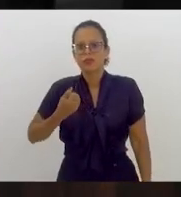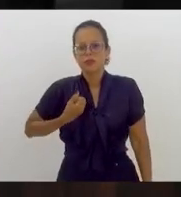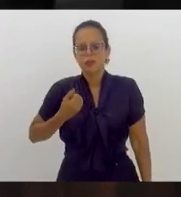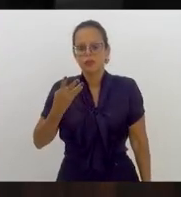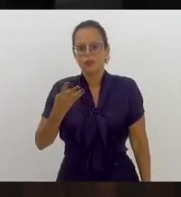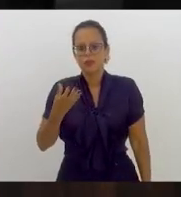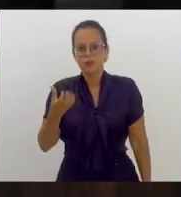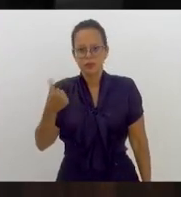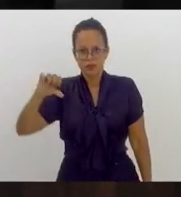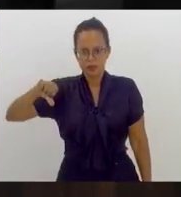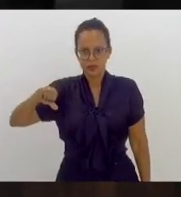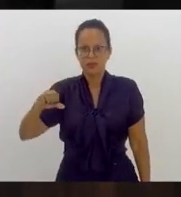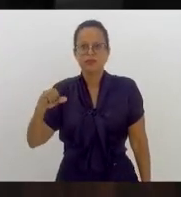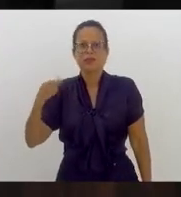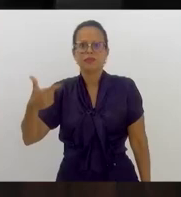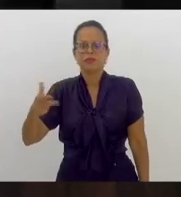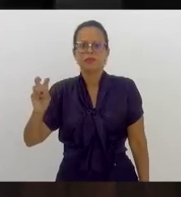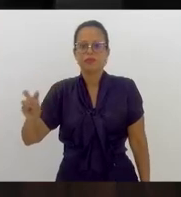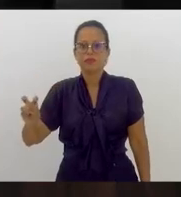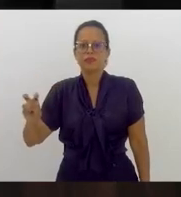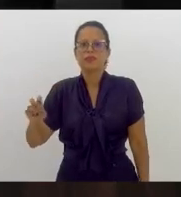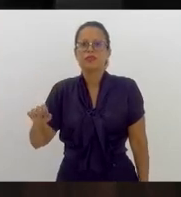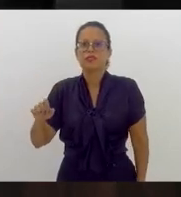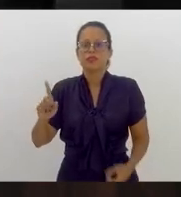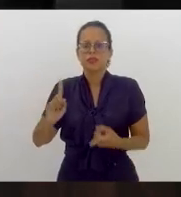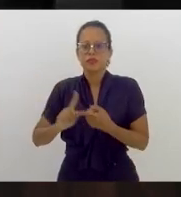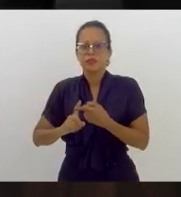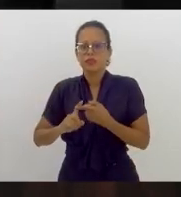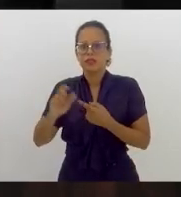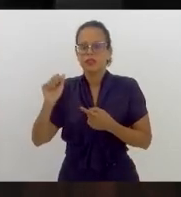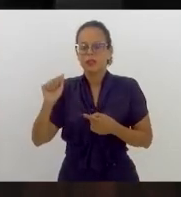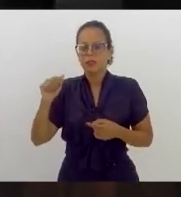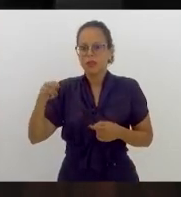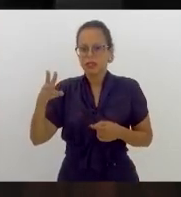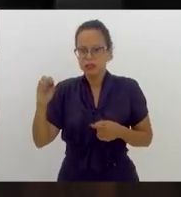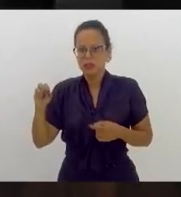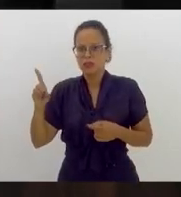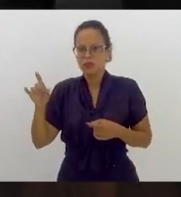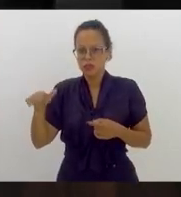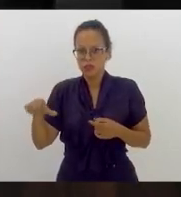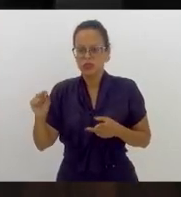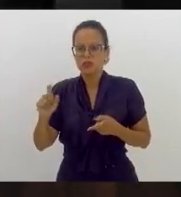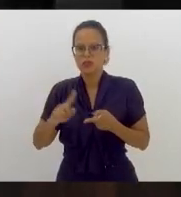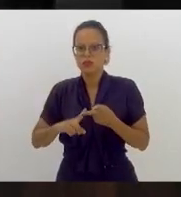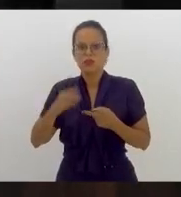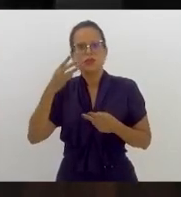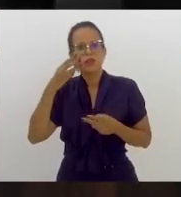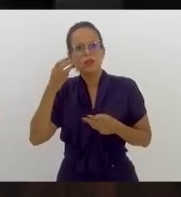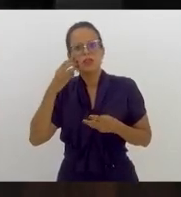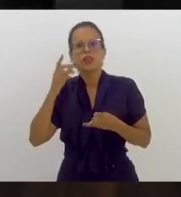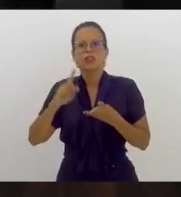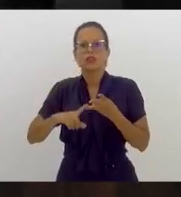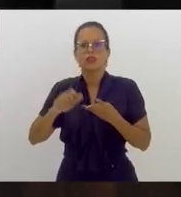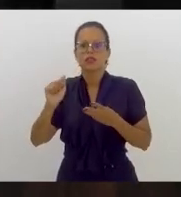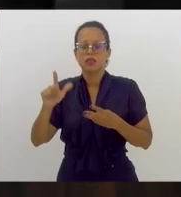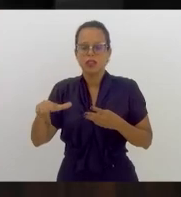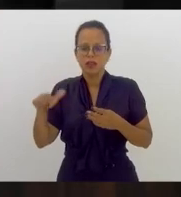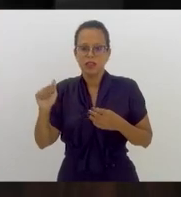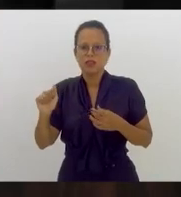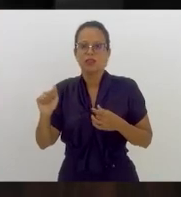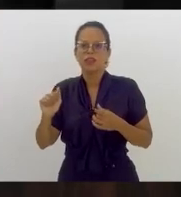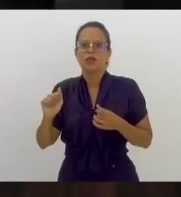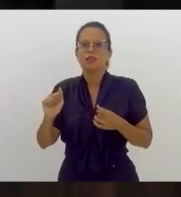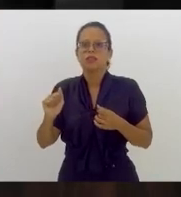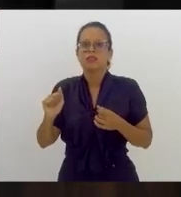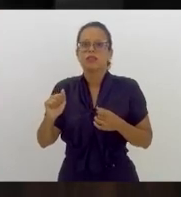4925A, de 21, de autoria dos deputados Alexandre Knoploch, Anderson Moraes, Marcelo Dino, Marcos Vinícius, Valdeir Carneiro, Alana Passo. expõe sobre o Conselho